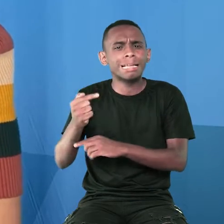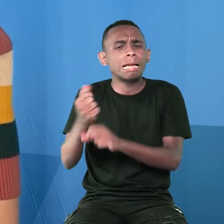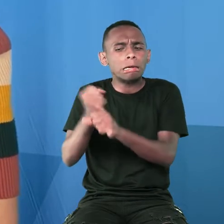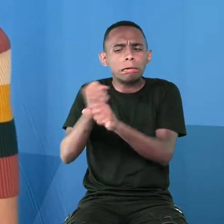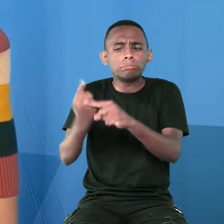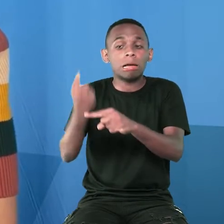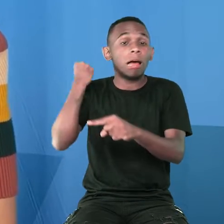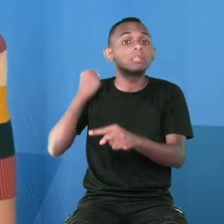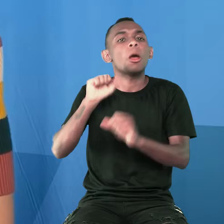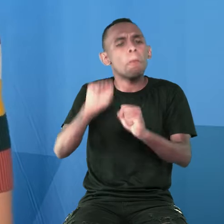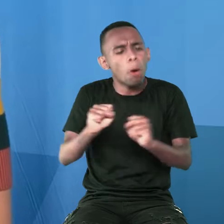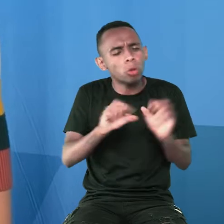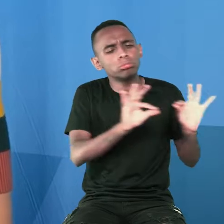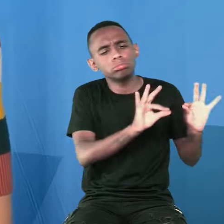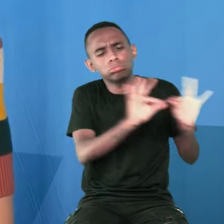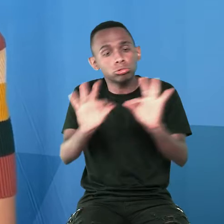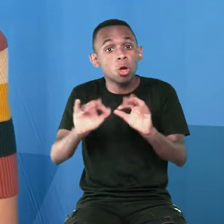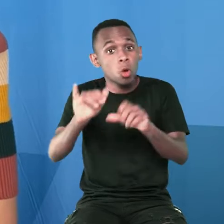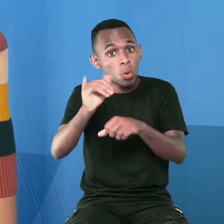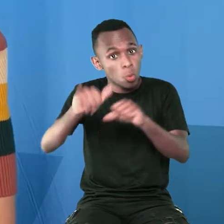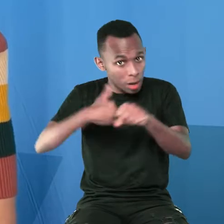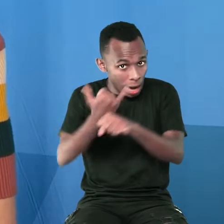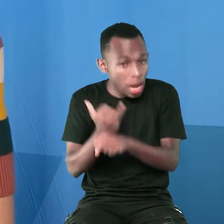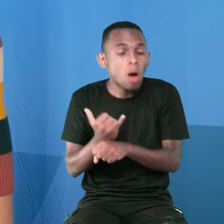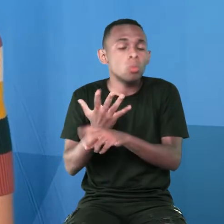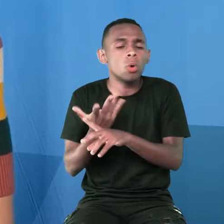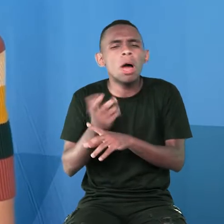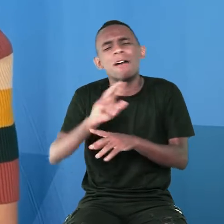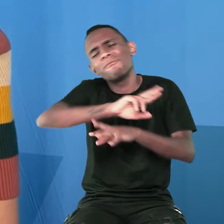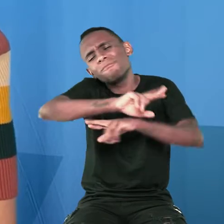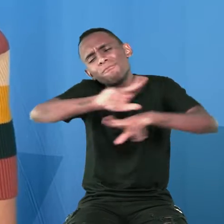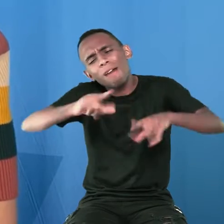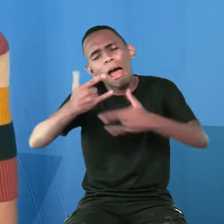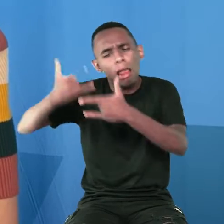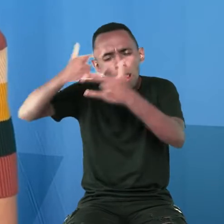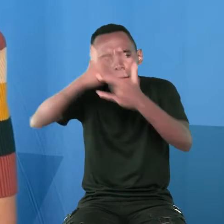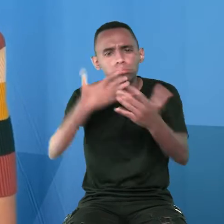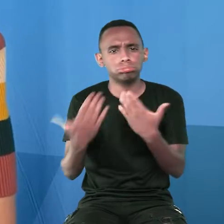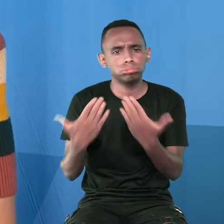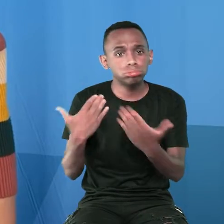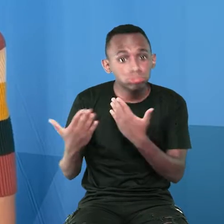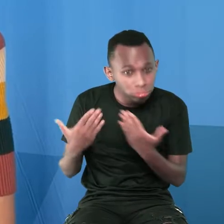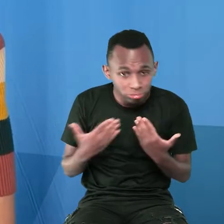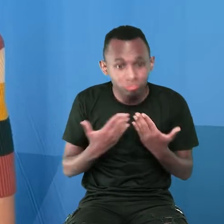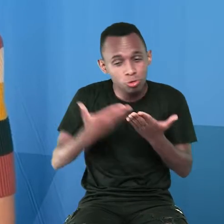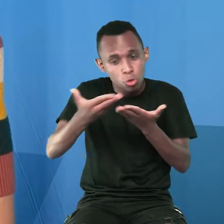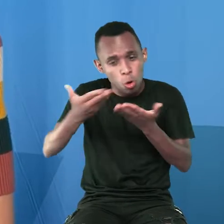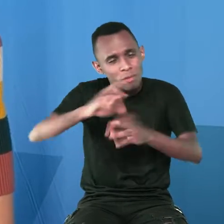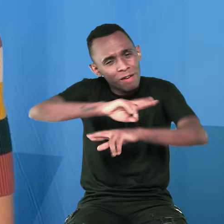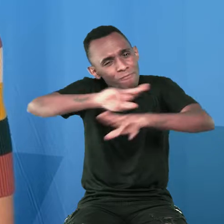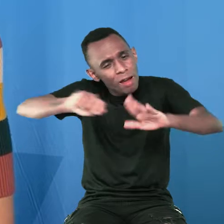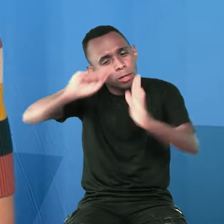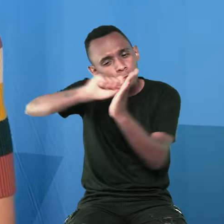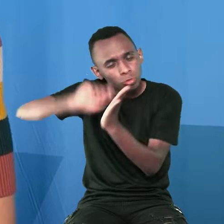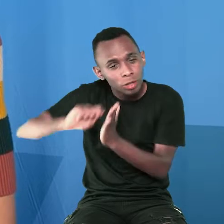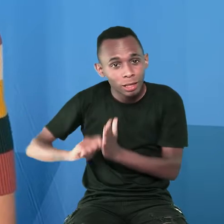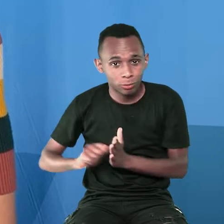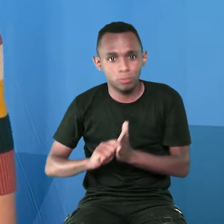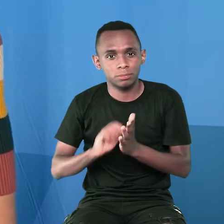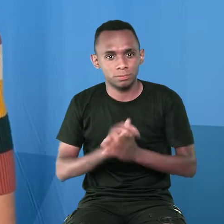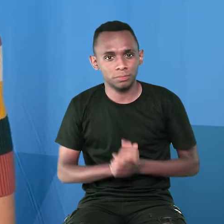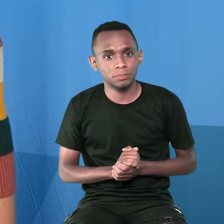pode acompanhar aqui no nosso canal do YouTube várias conversas e debates com diversos autores e